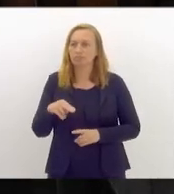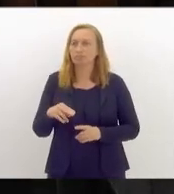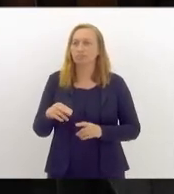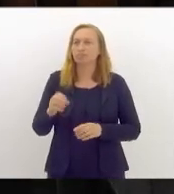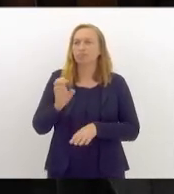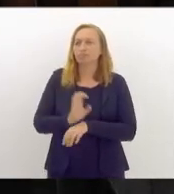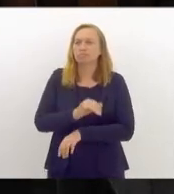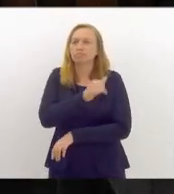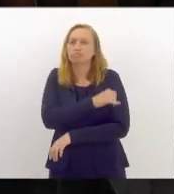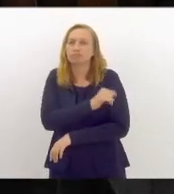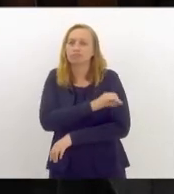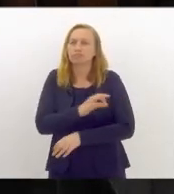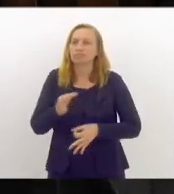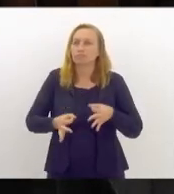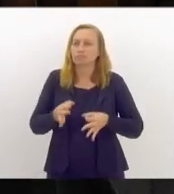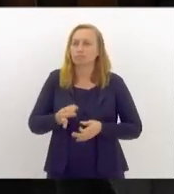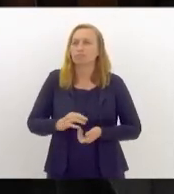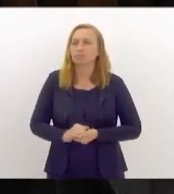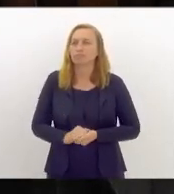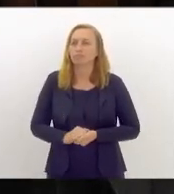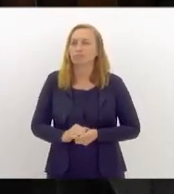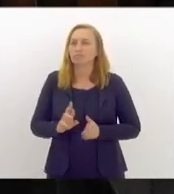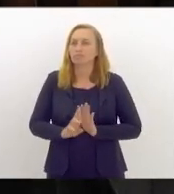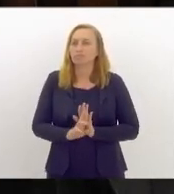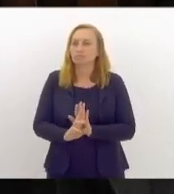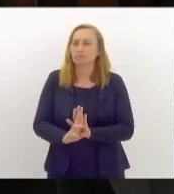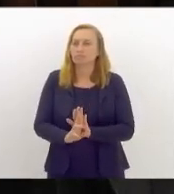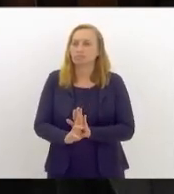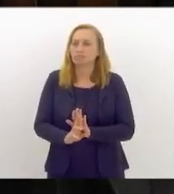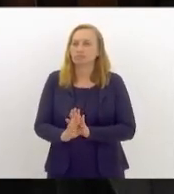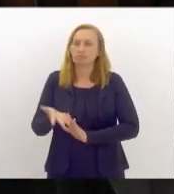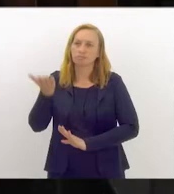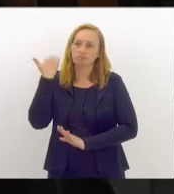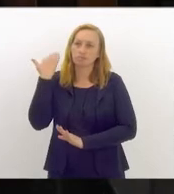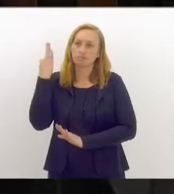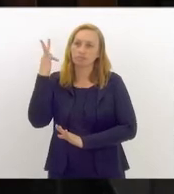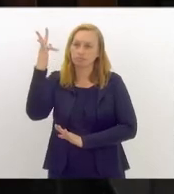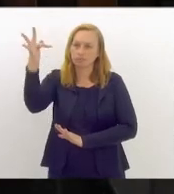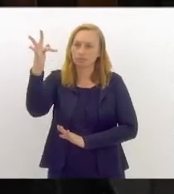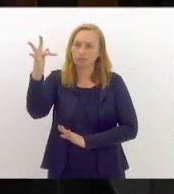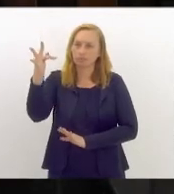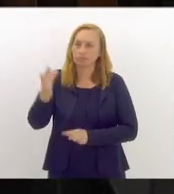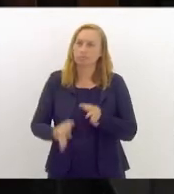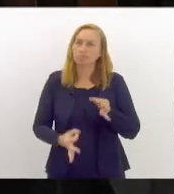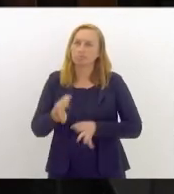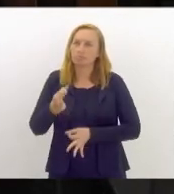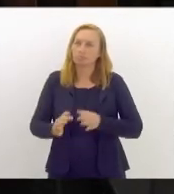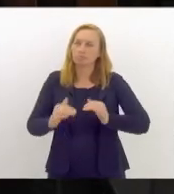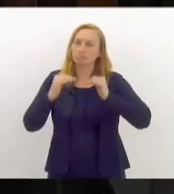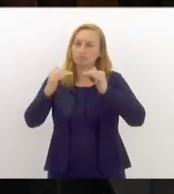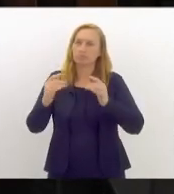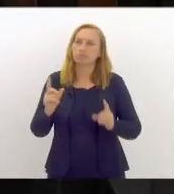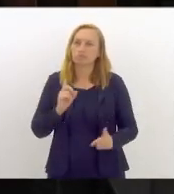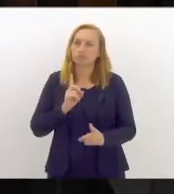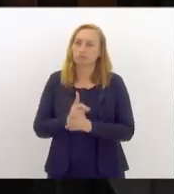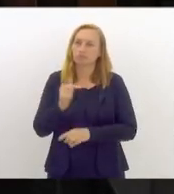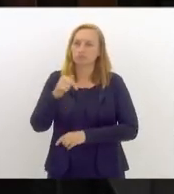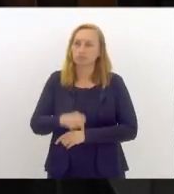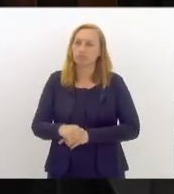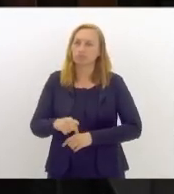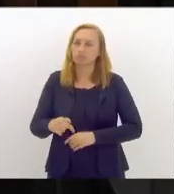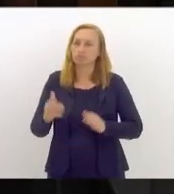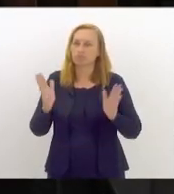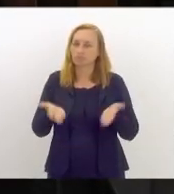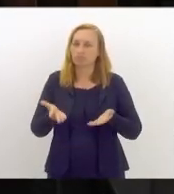então vossa excelência representam o passado e o futuro do tribunal que se encontram aqui no